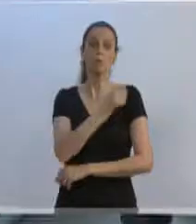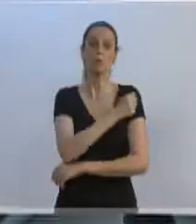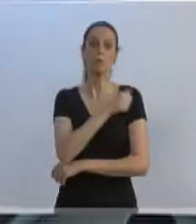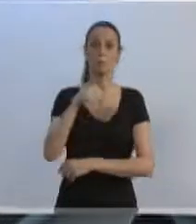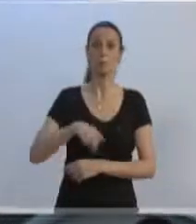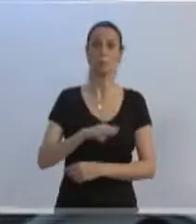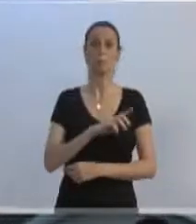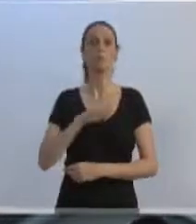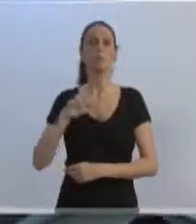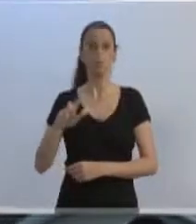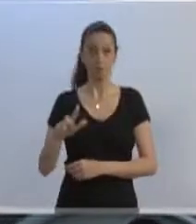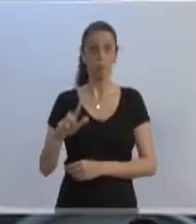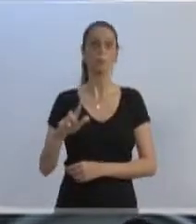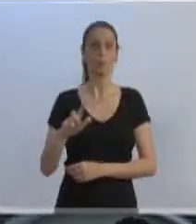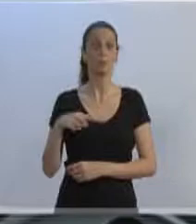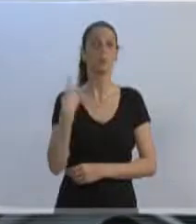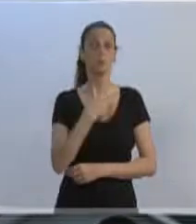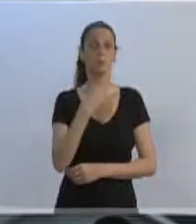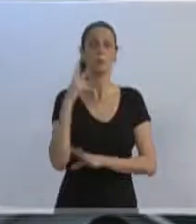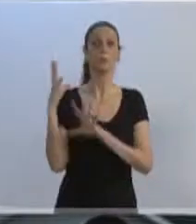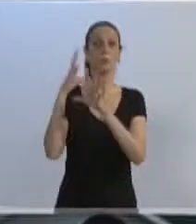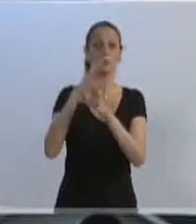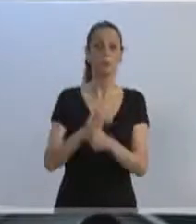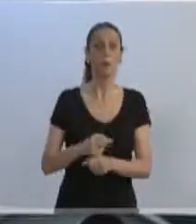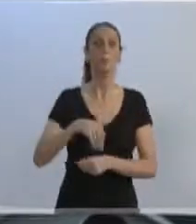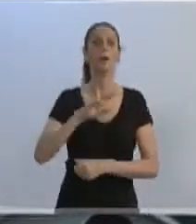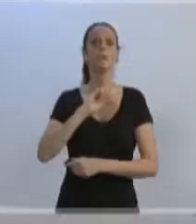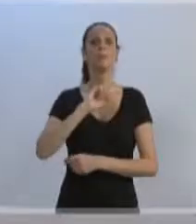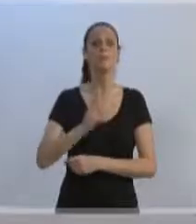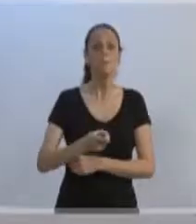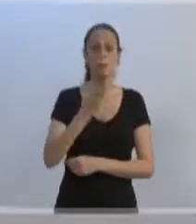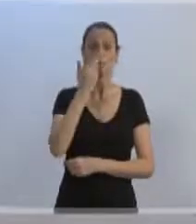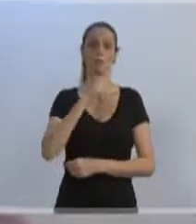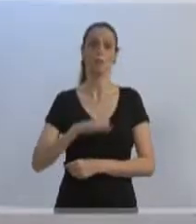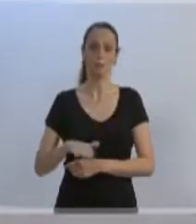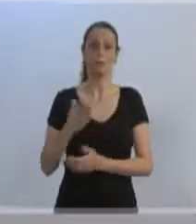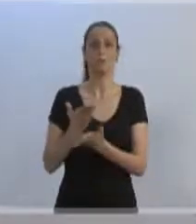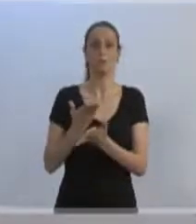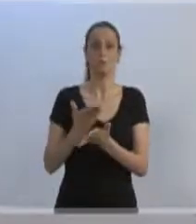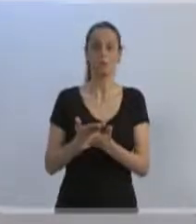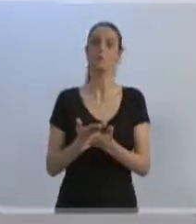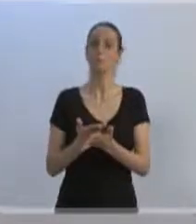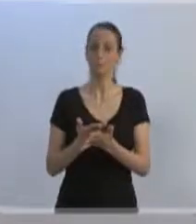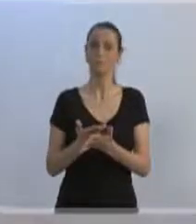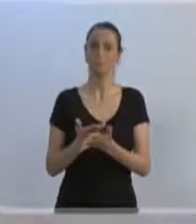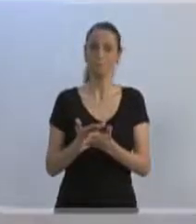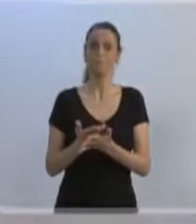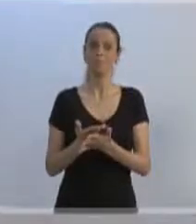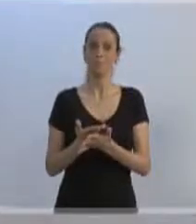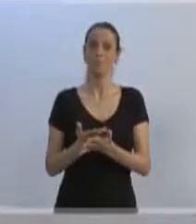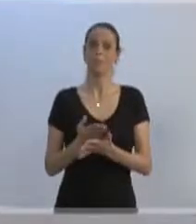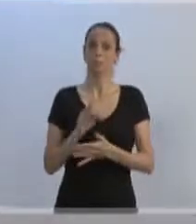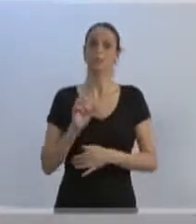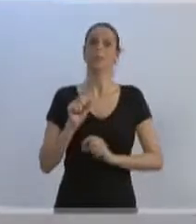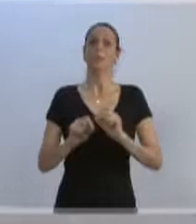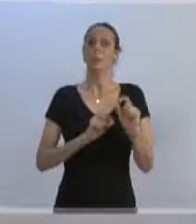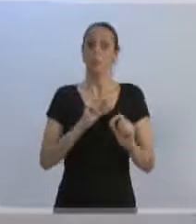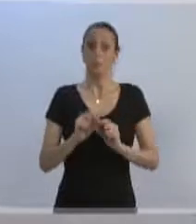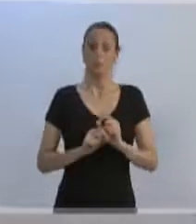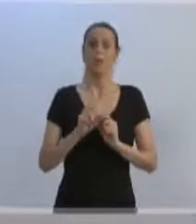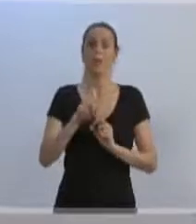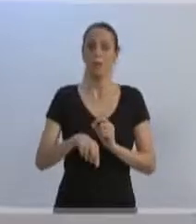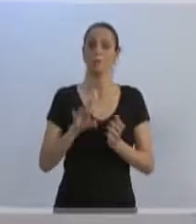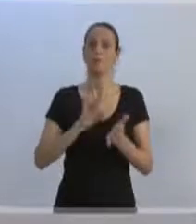blumenau e isso nós estamos falando um total de mais de duas mil crianças que passam de 35 mil alunos nós estamos falando de uma